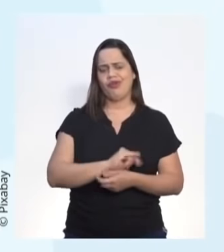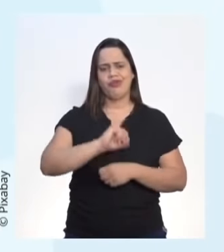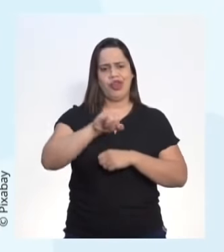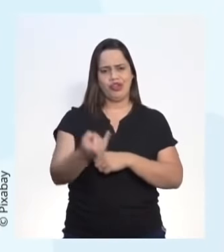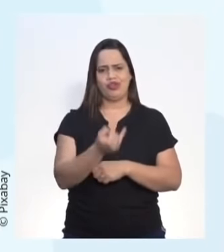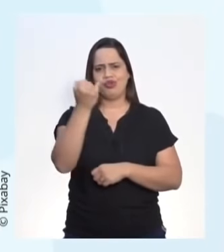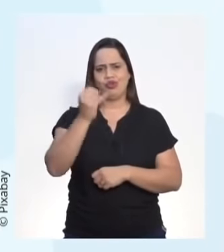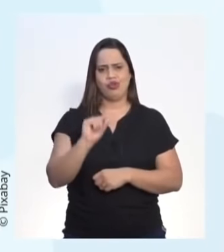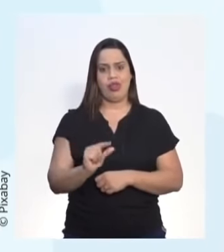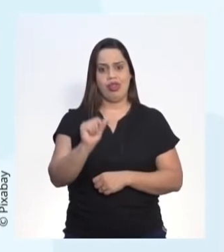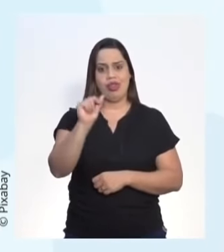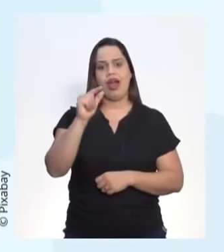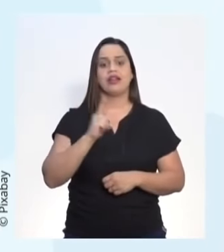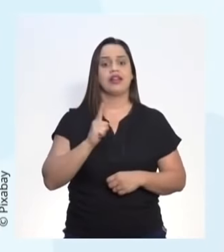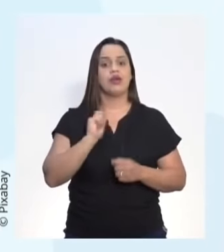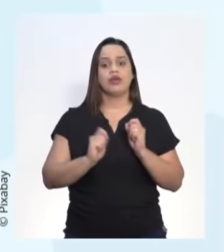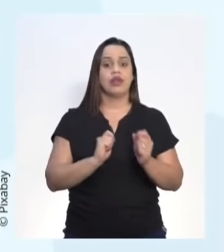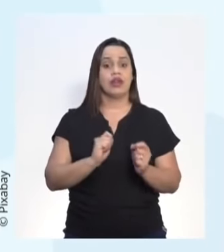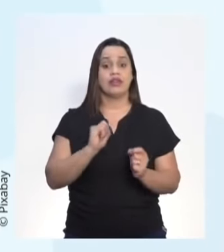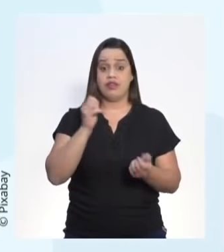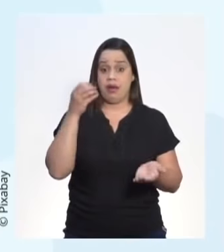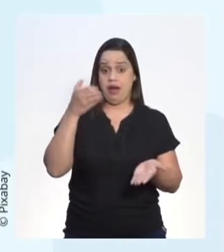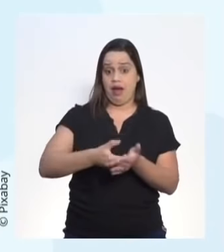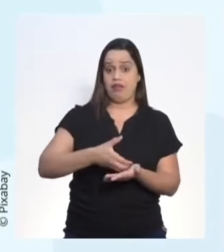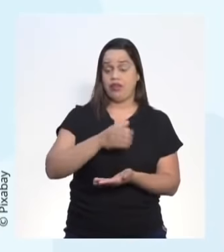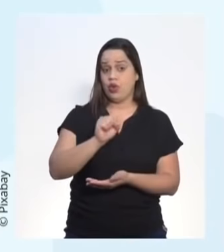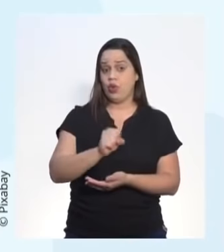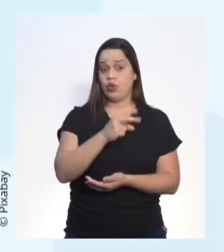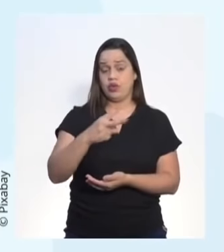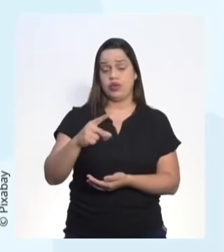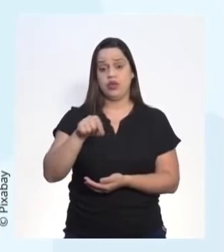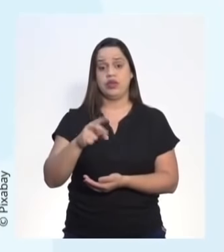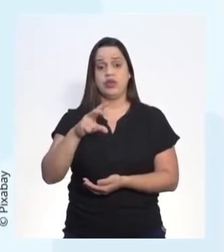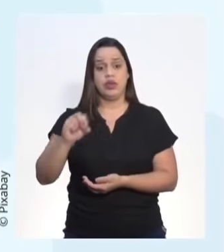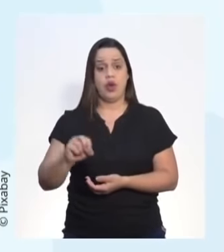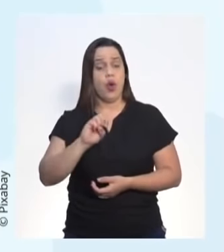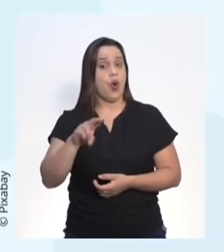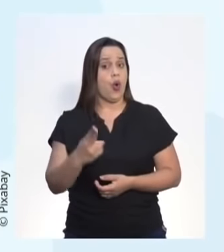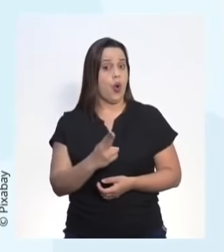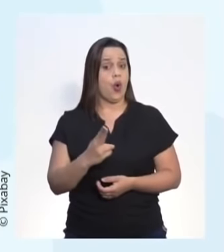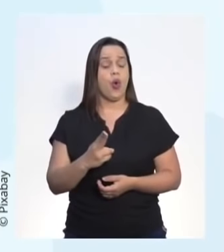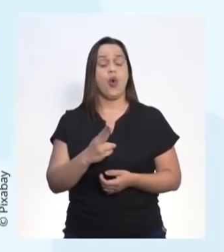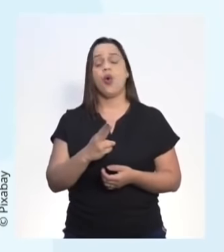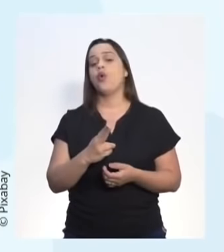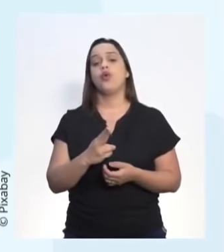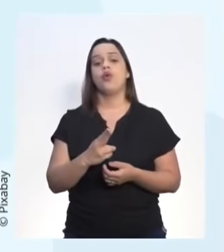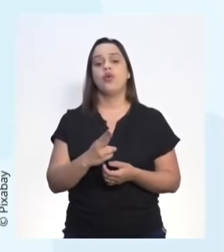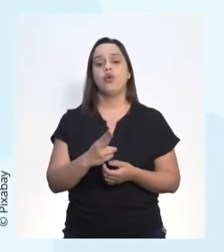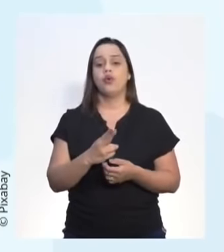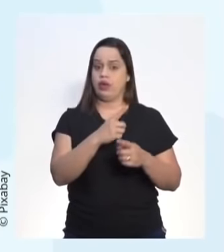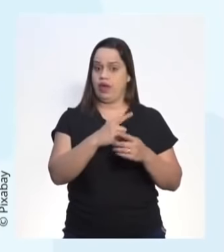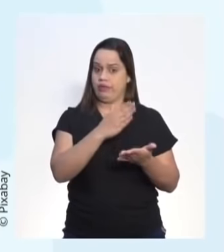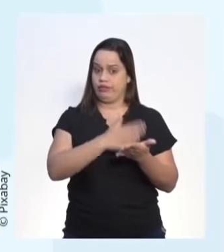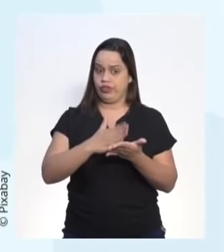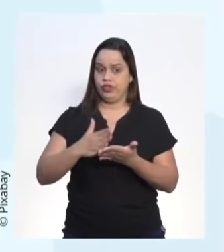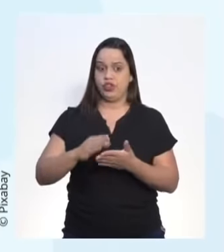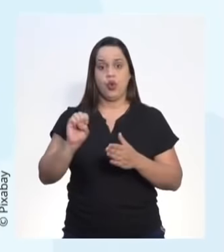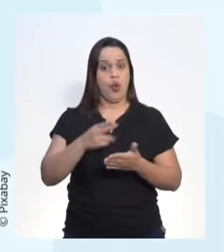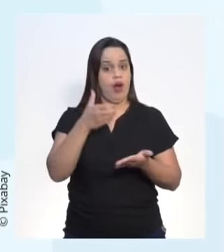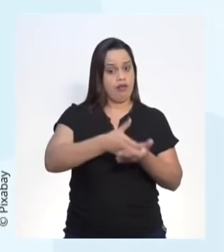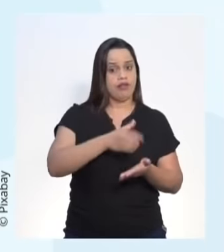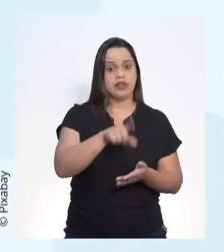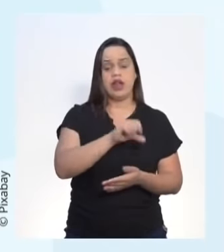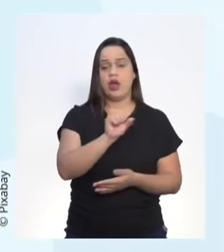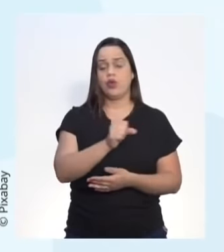o valor à vista, né? O valor ali que ele paga, ou 12 vezes de R$ 82,50, né? Aí a pessoa às vezes nem